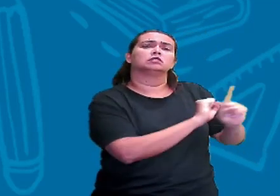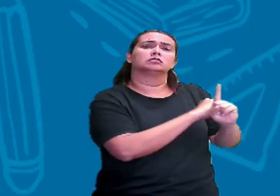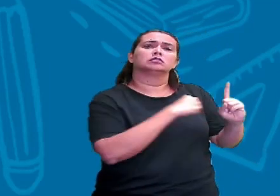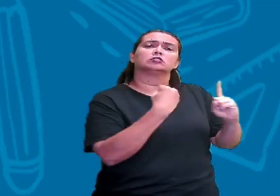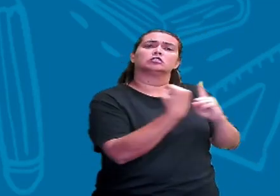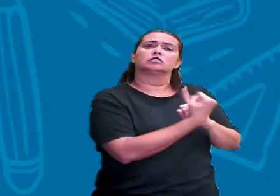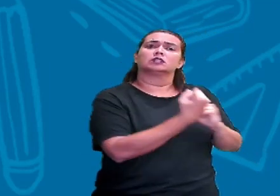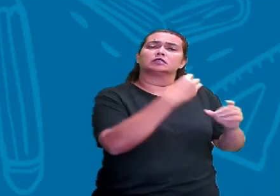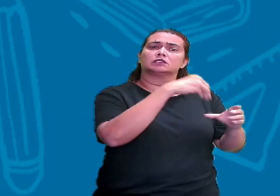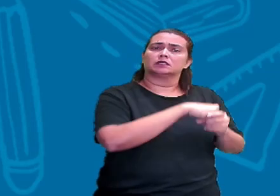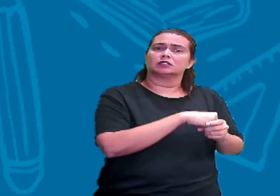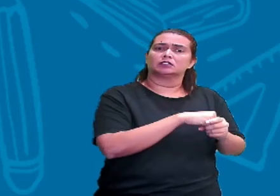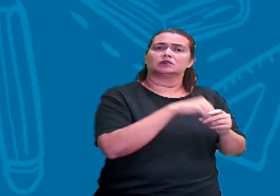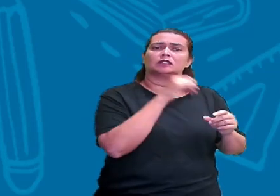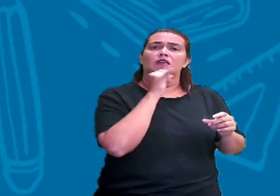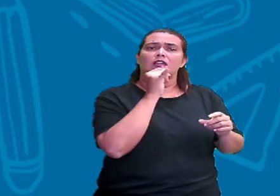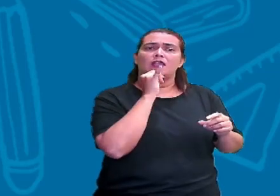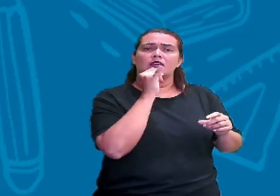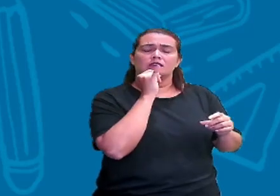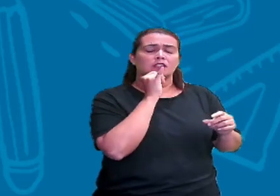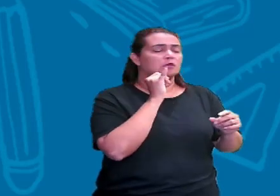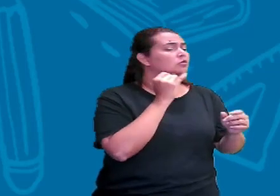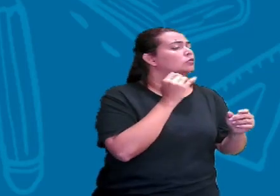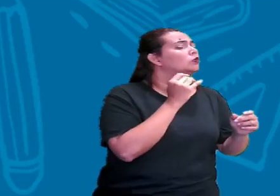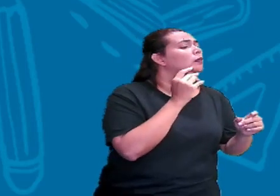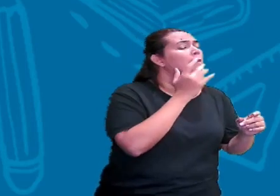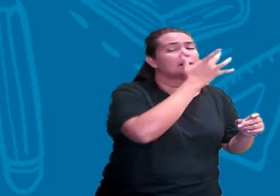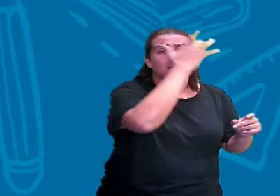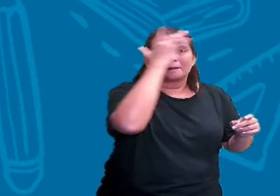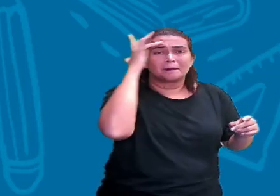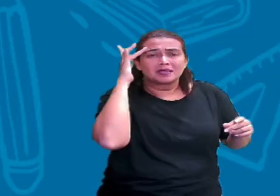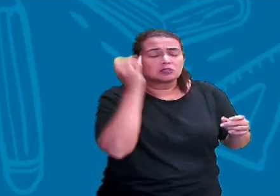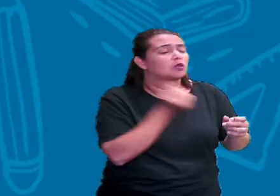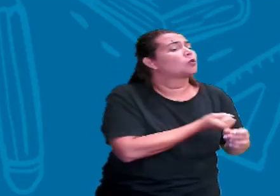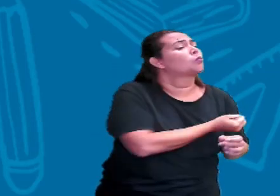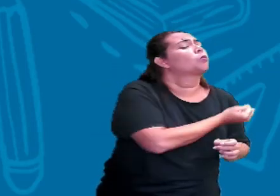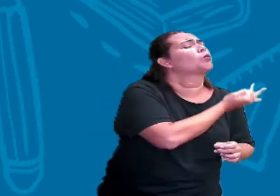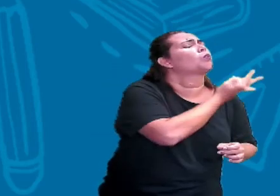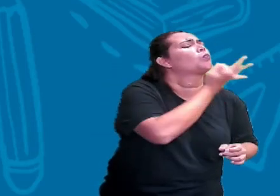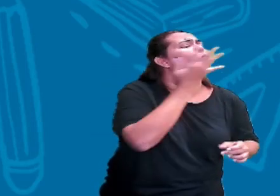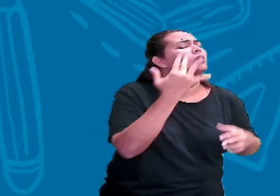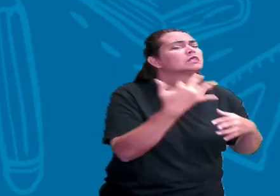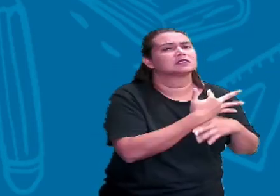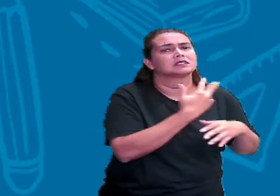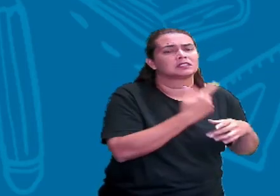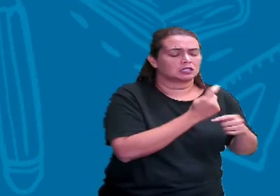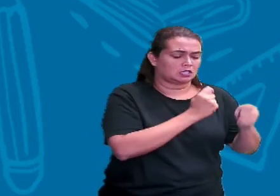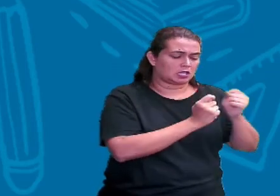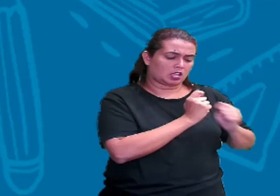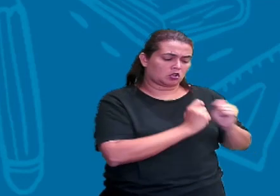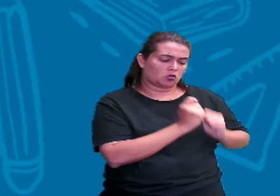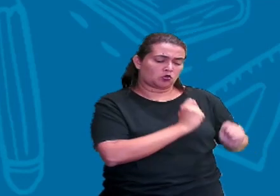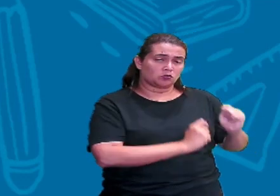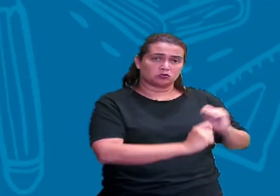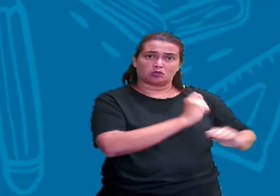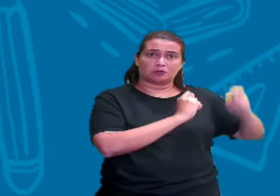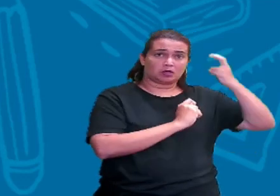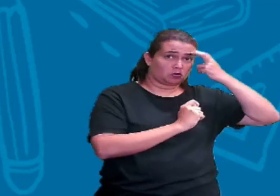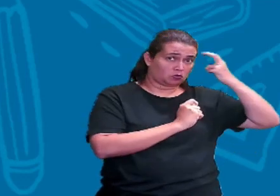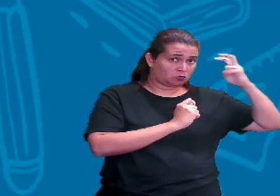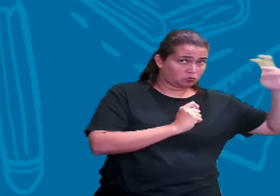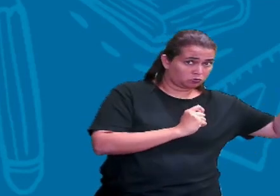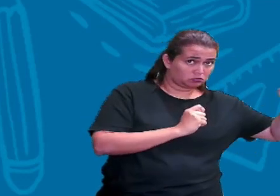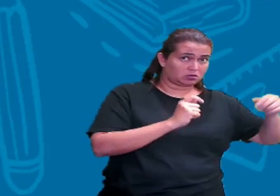né? Como a demografia, que estuda a população, como a econômica, cultural e urbana. Já a parte